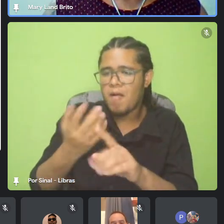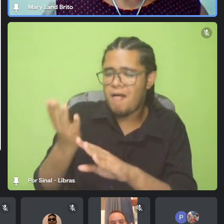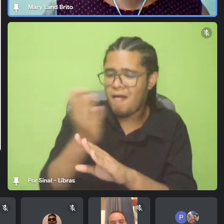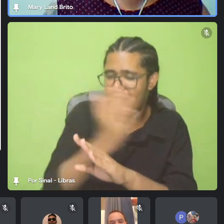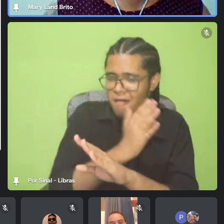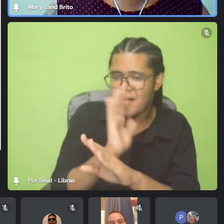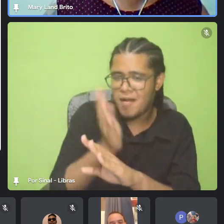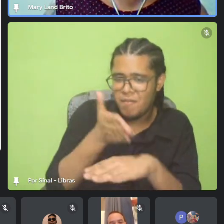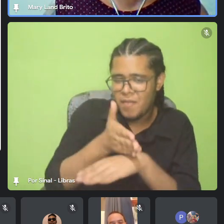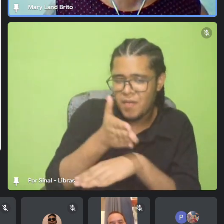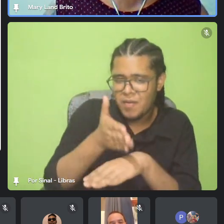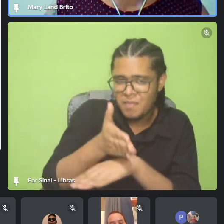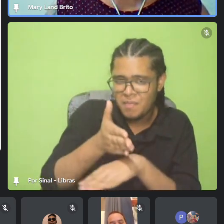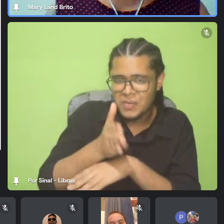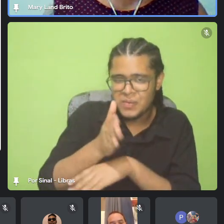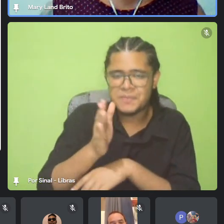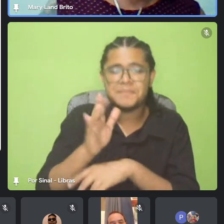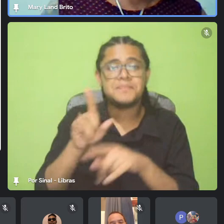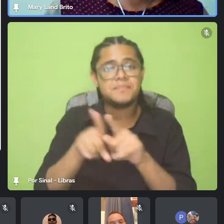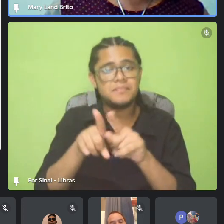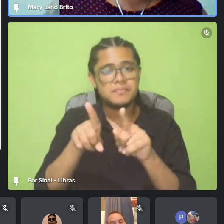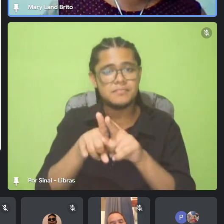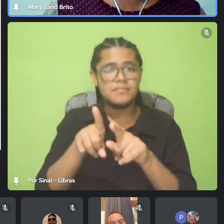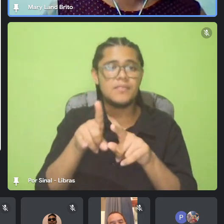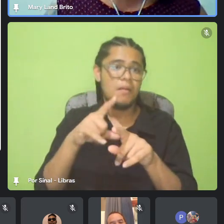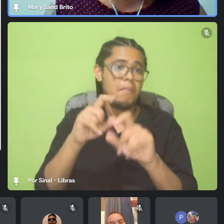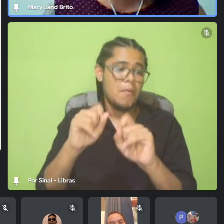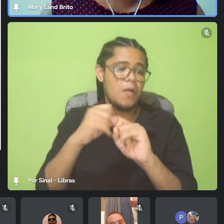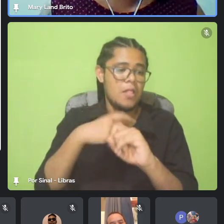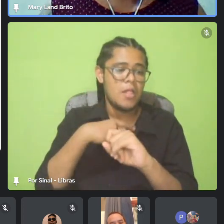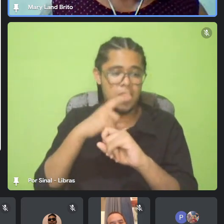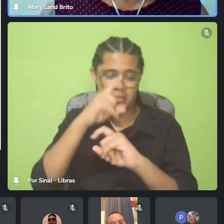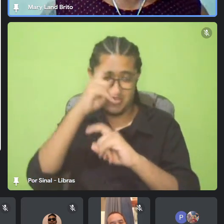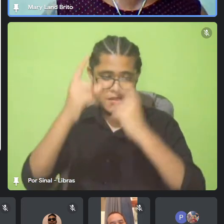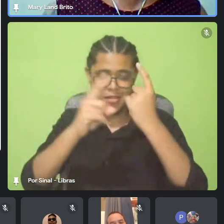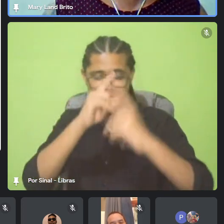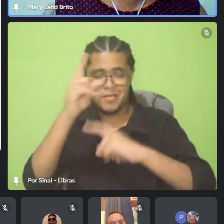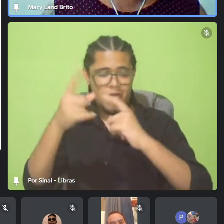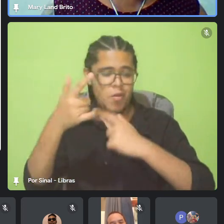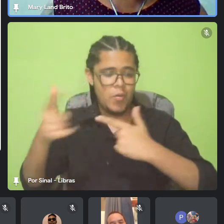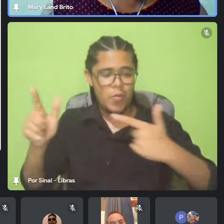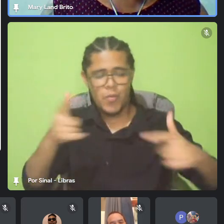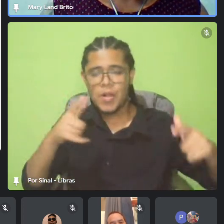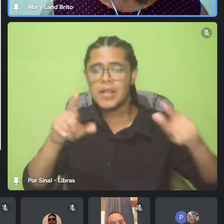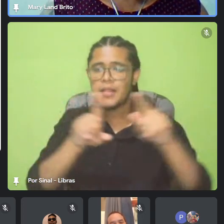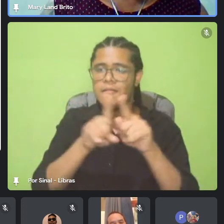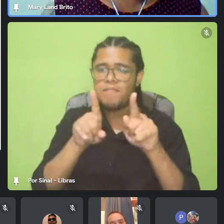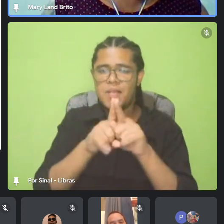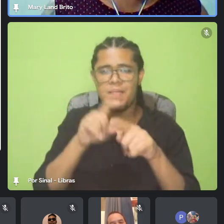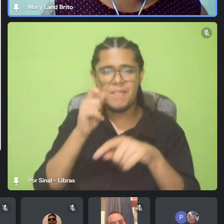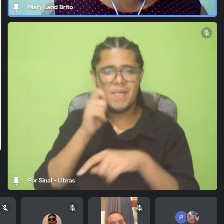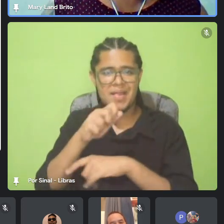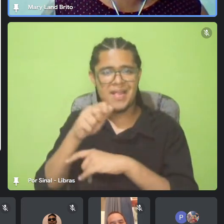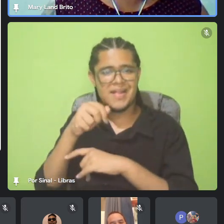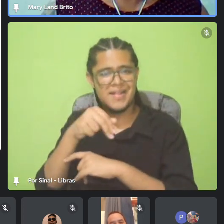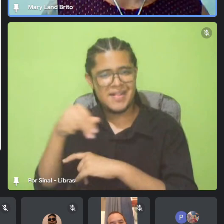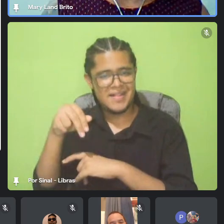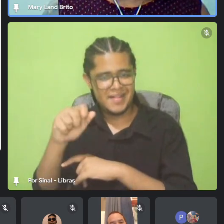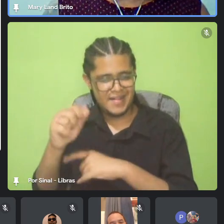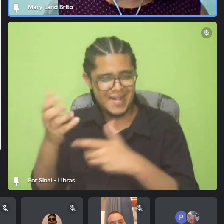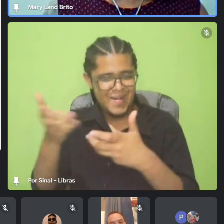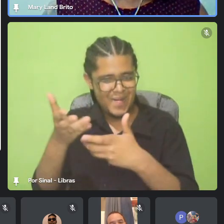linguagem, outras referências, tem outras ideias, né? A Ana que está aqui nesse processo, da Paula Gustavo agora,